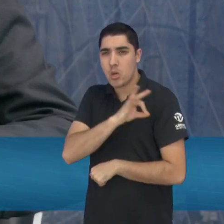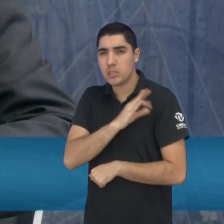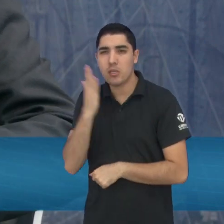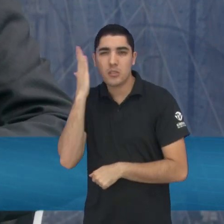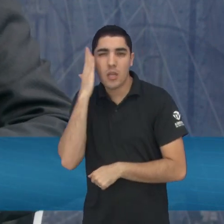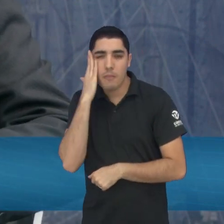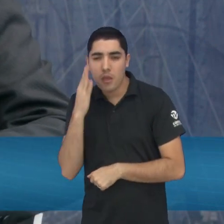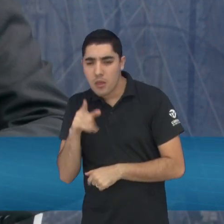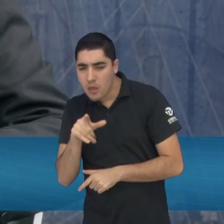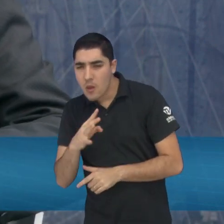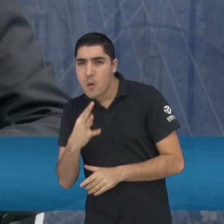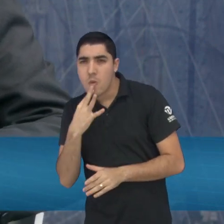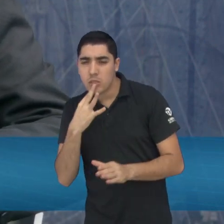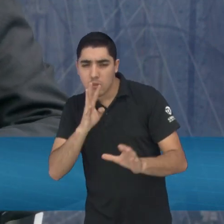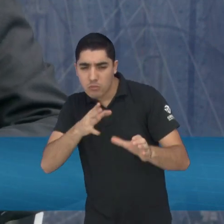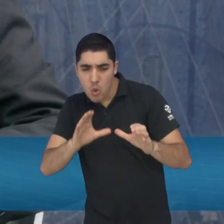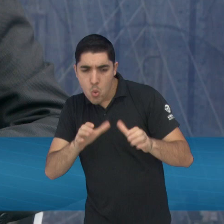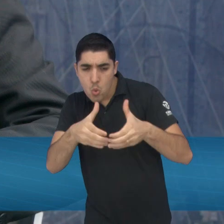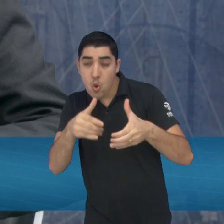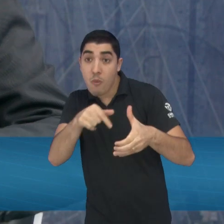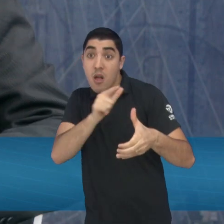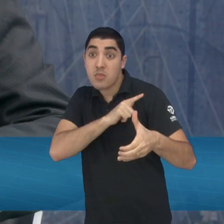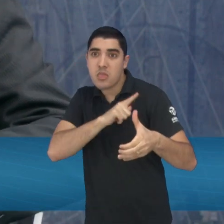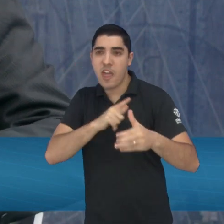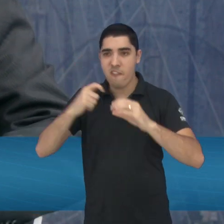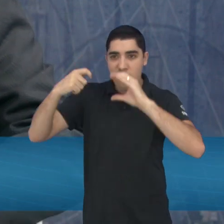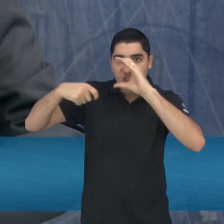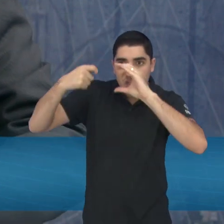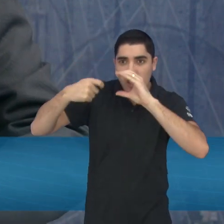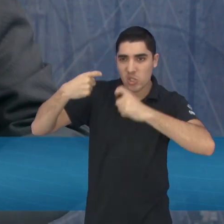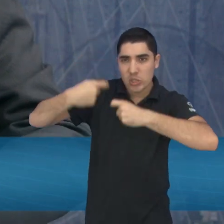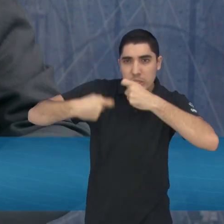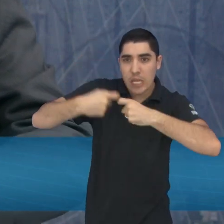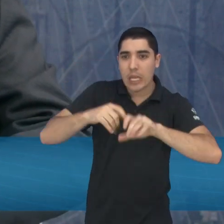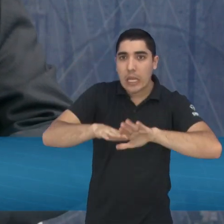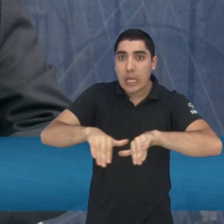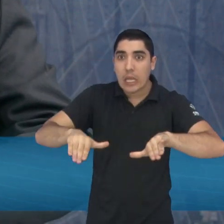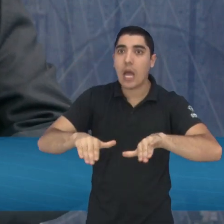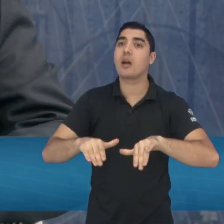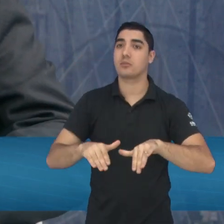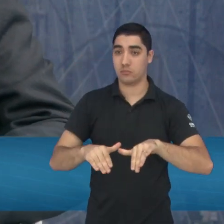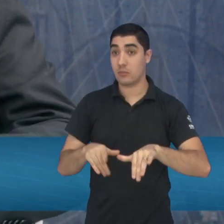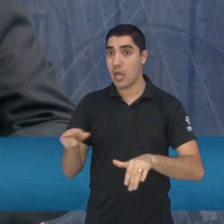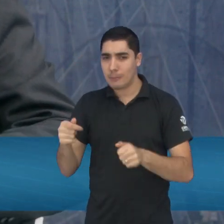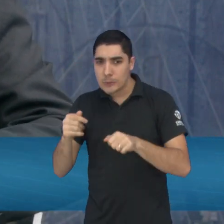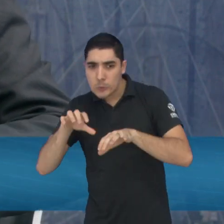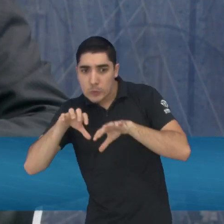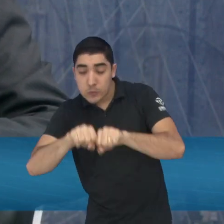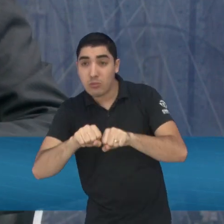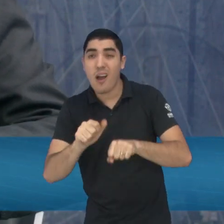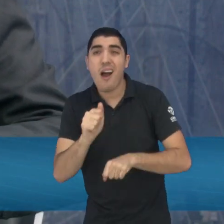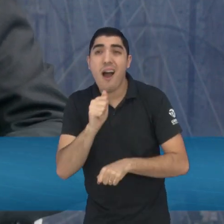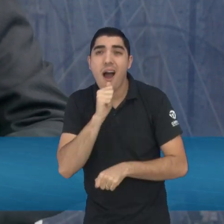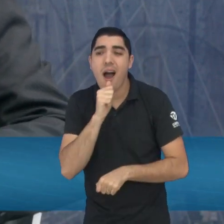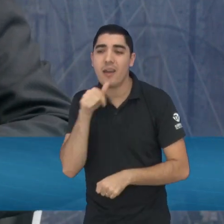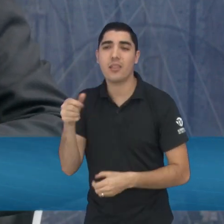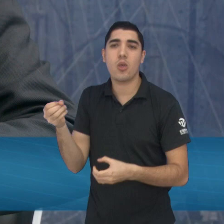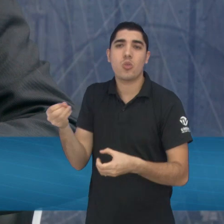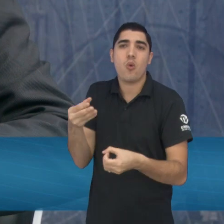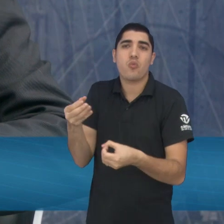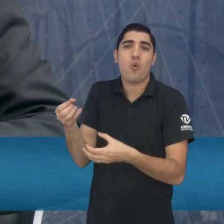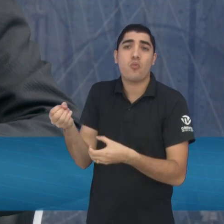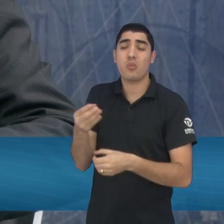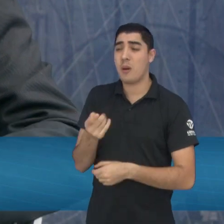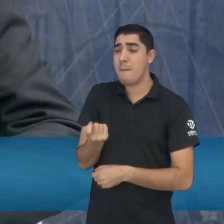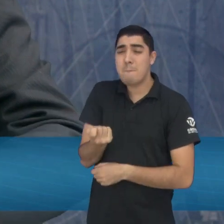compartilham material de pedofilia, ainda assim isso é muito recente, são pouquíssimos os